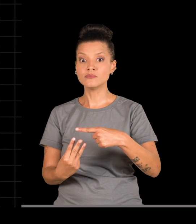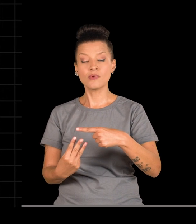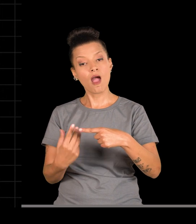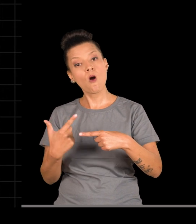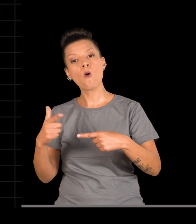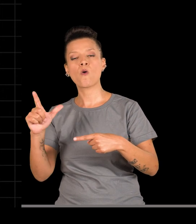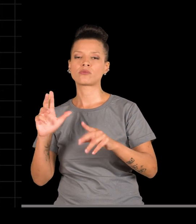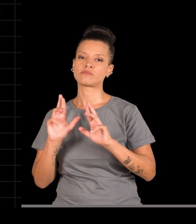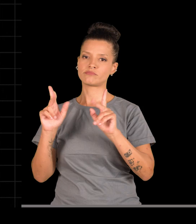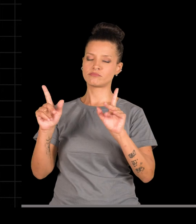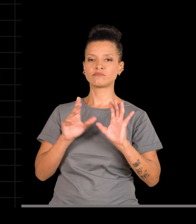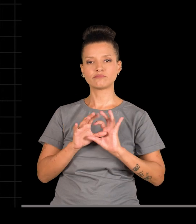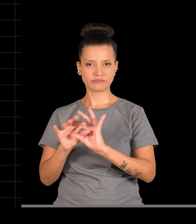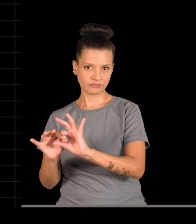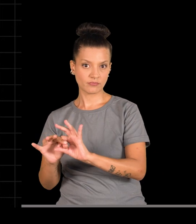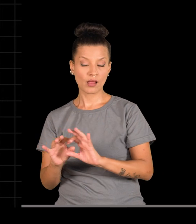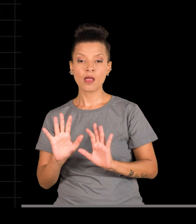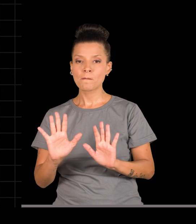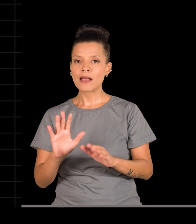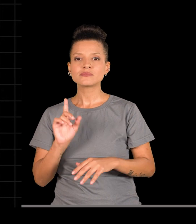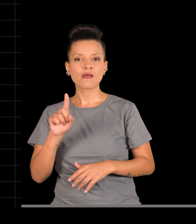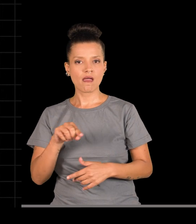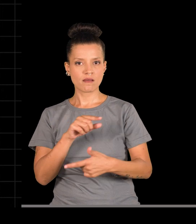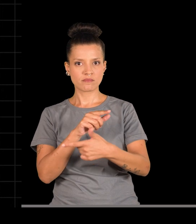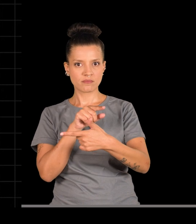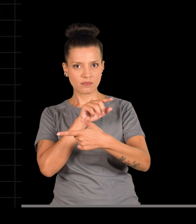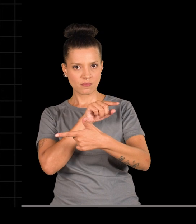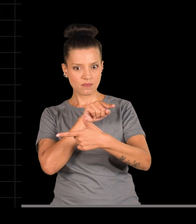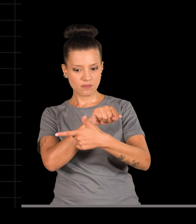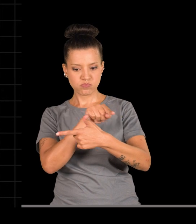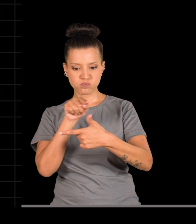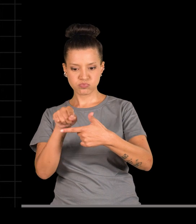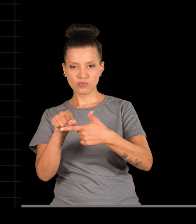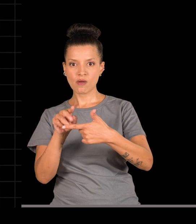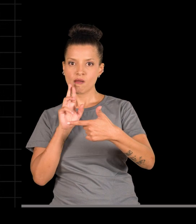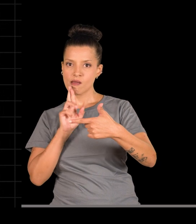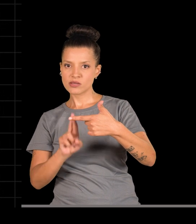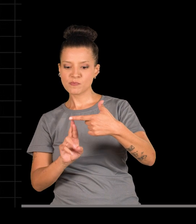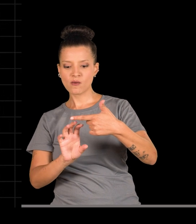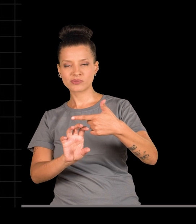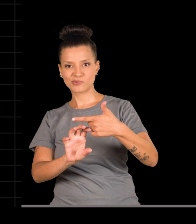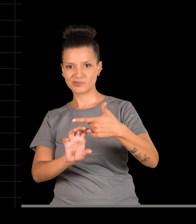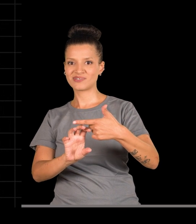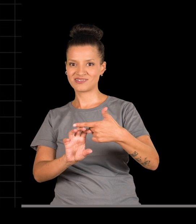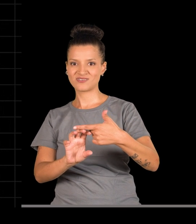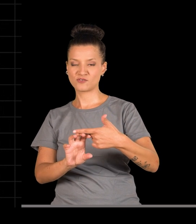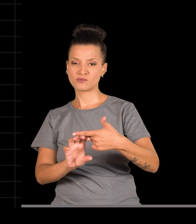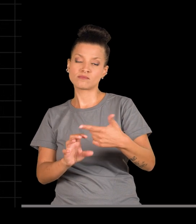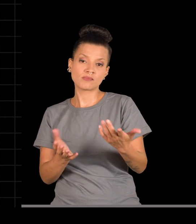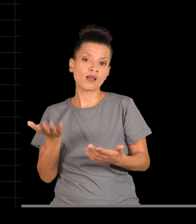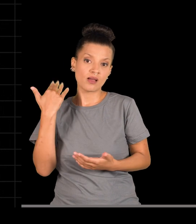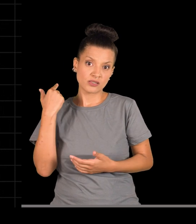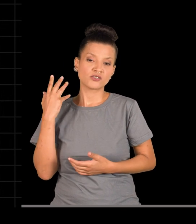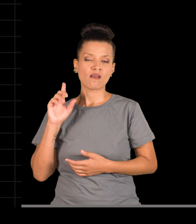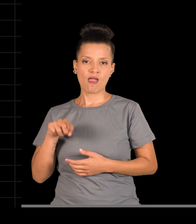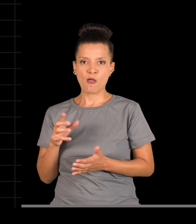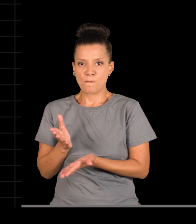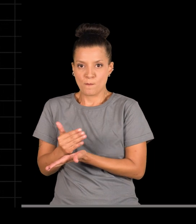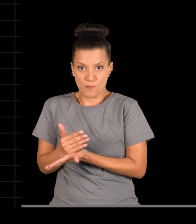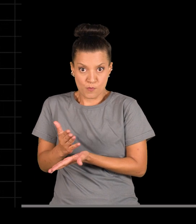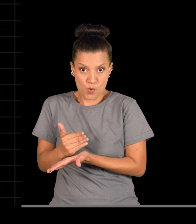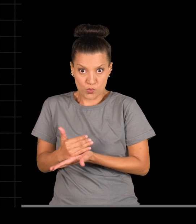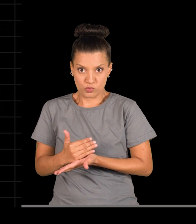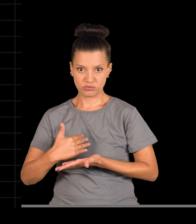vez a fração 1 terço aparecendo num outro contexto agora como quociente, como resultado de uma divisão. Eu peguei esse bolo aqui e